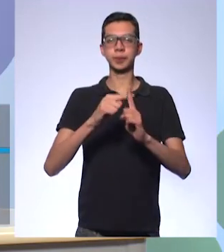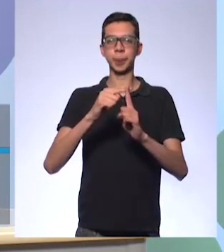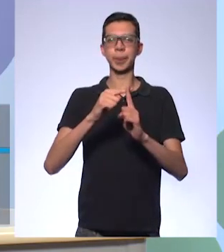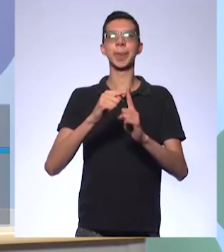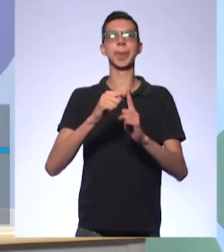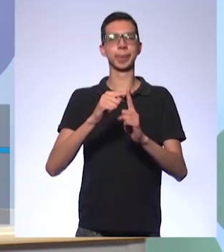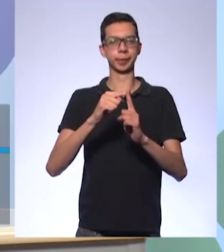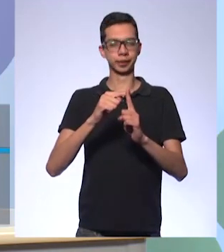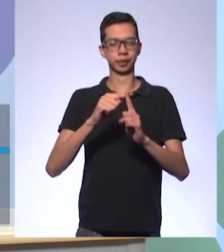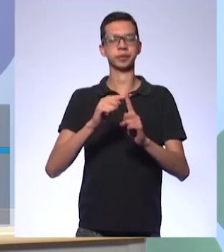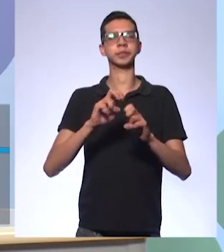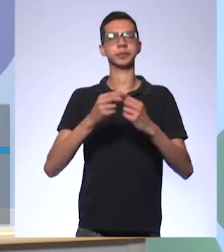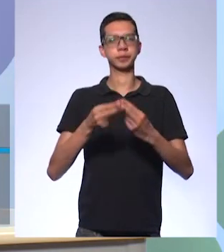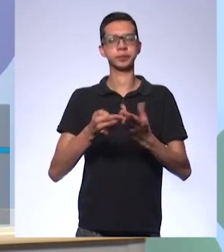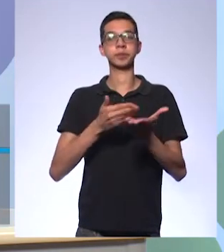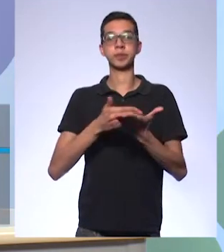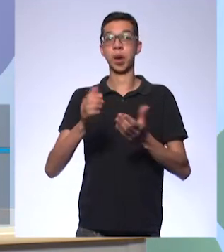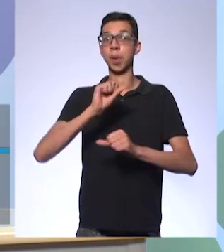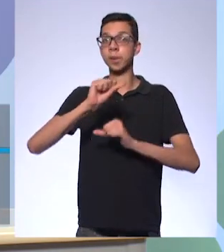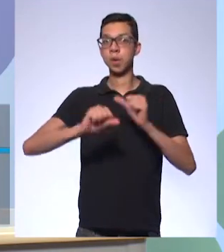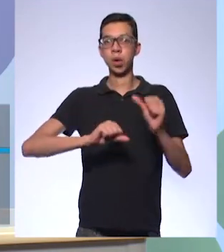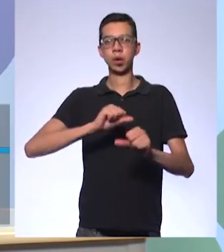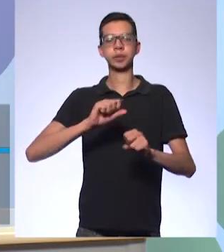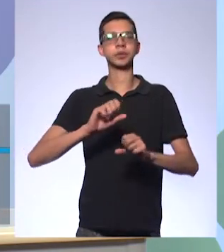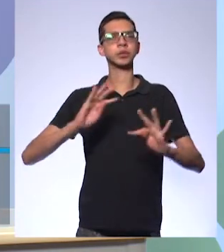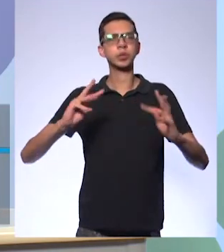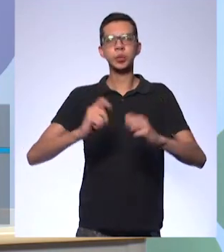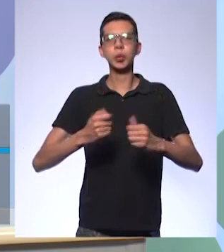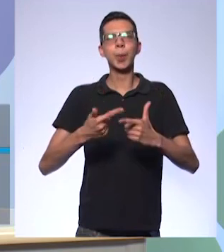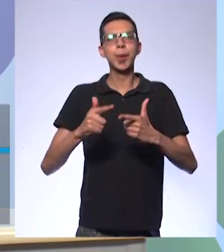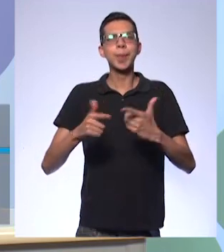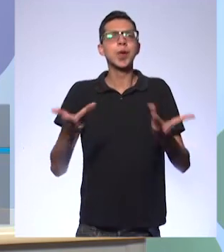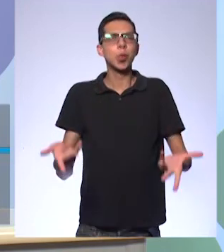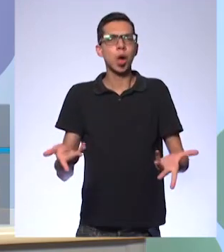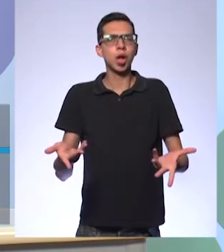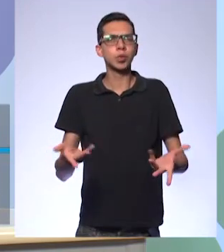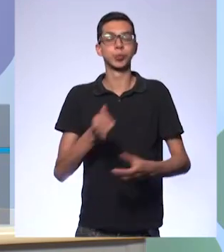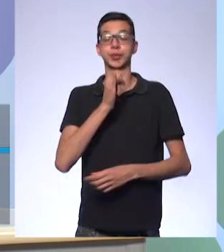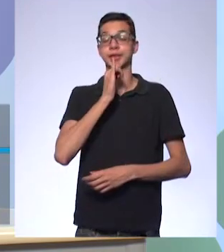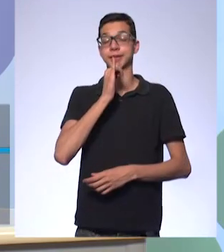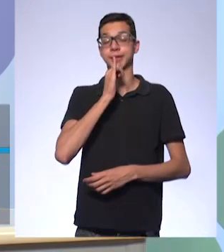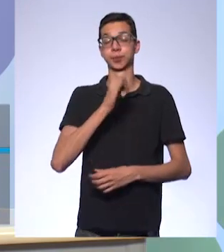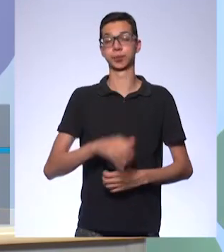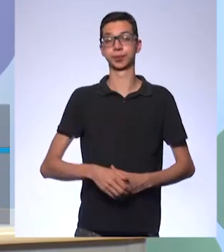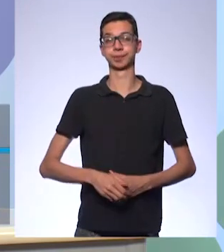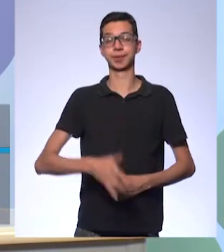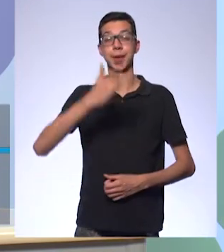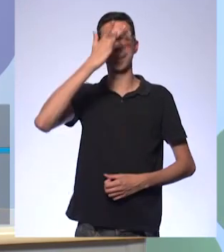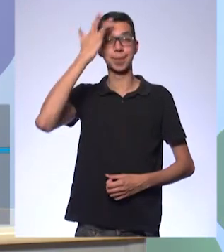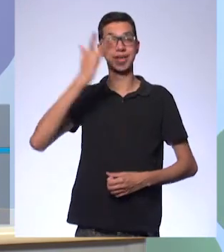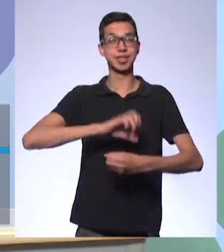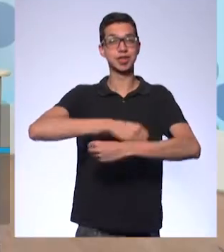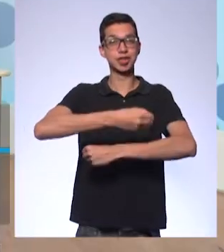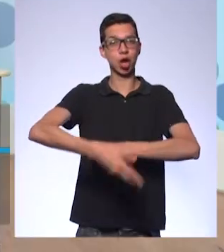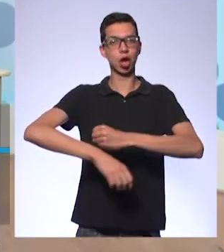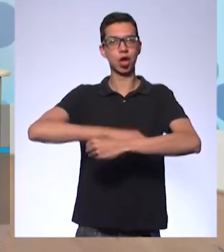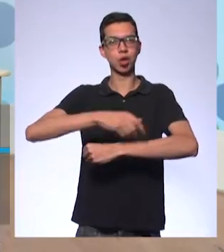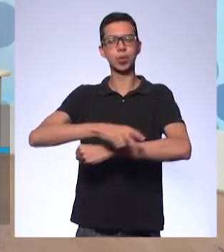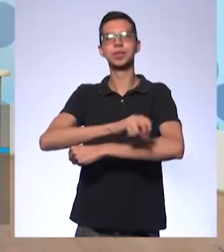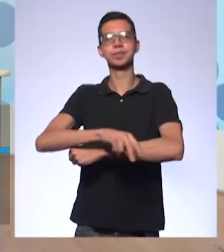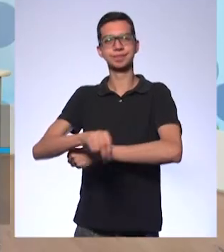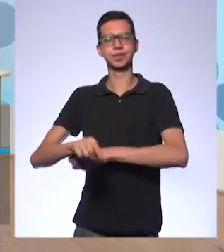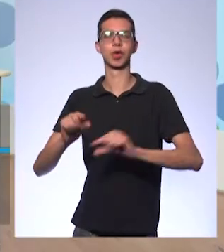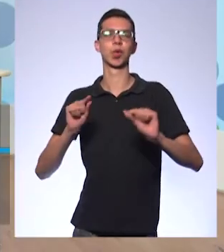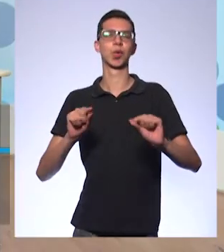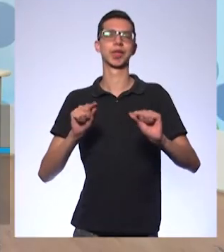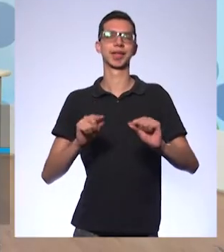interferir nas nossas estações. E qual é o problema nisso tudo? Qual? Por exemplo, as pessoas que plantam. O que a gente ganha com O que a isso? gente ganha com isso?